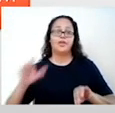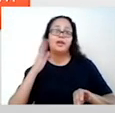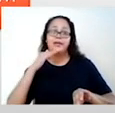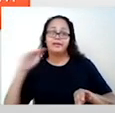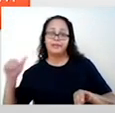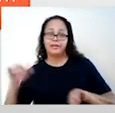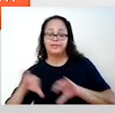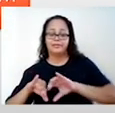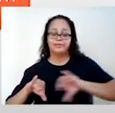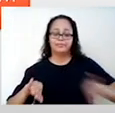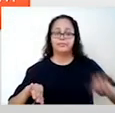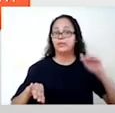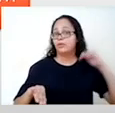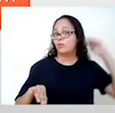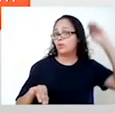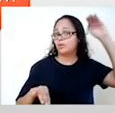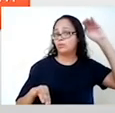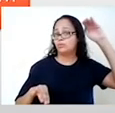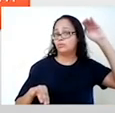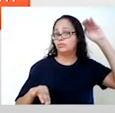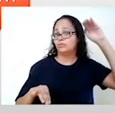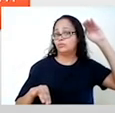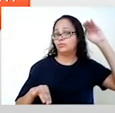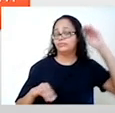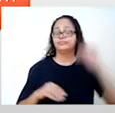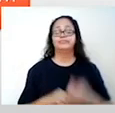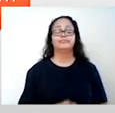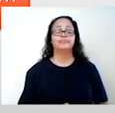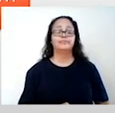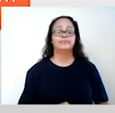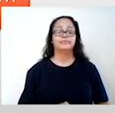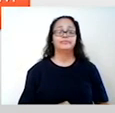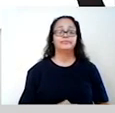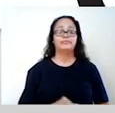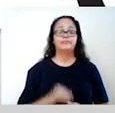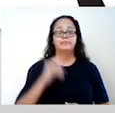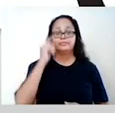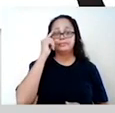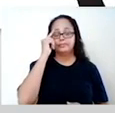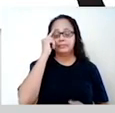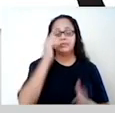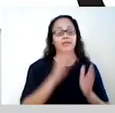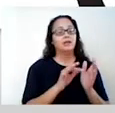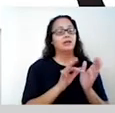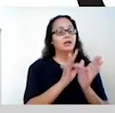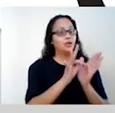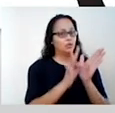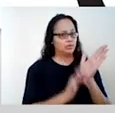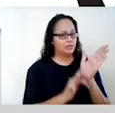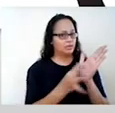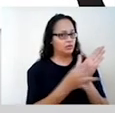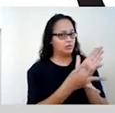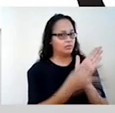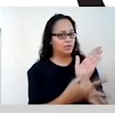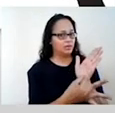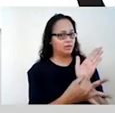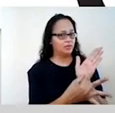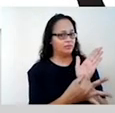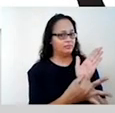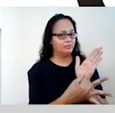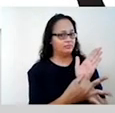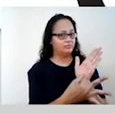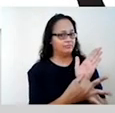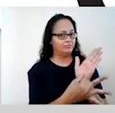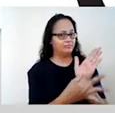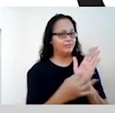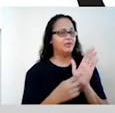participação, né, que ela tem hoje na sociedade. Os textos de opinião, então, olha aí uma